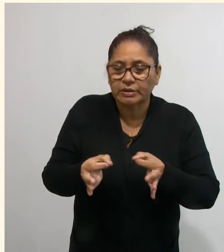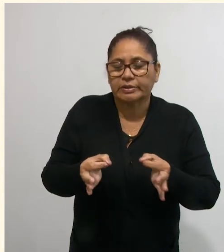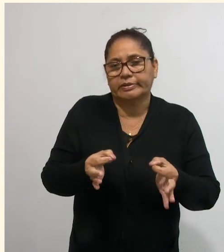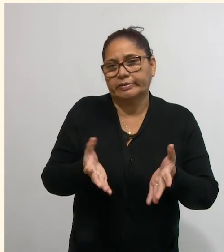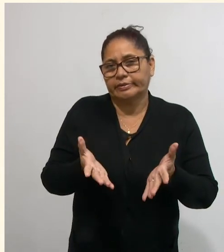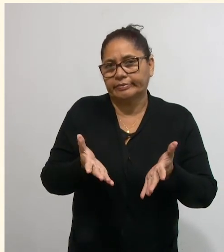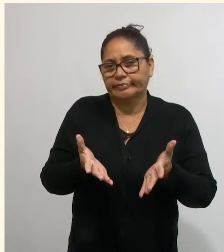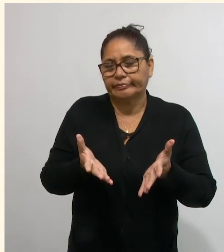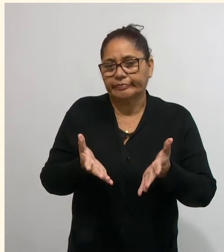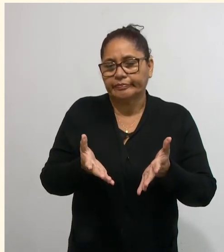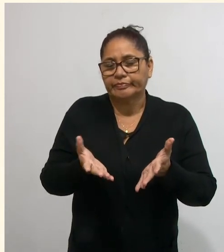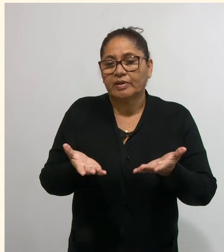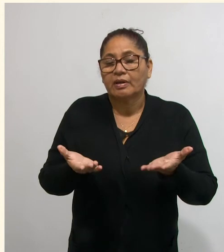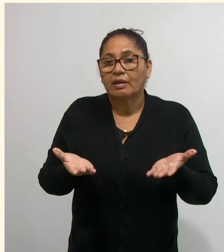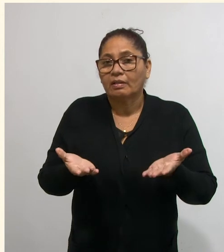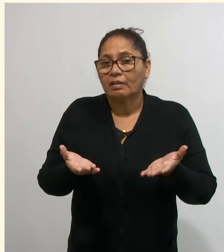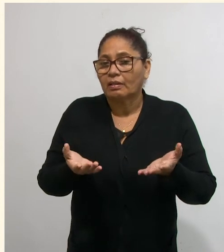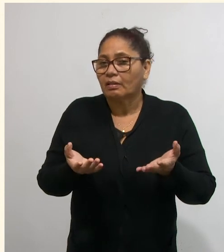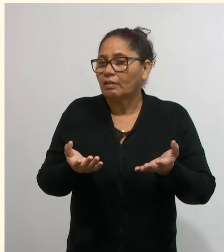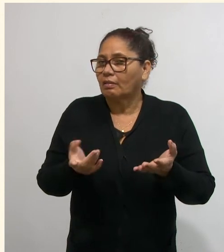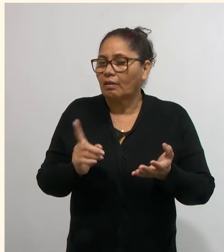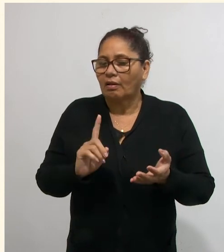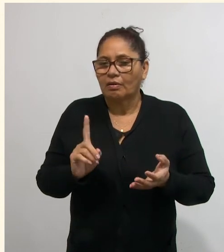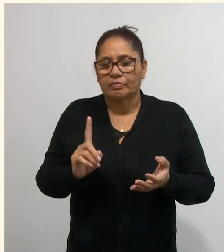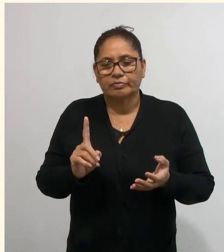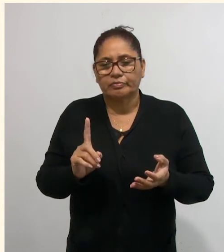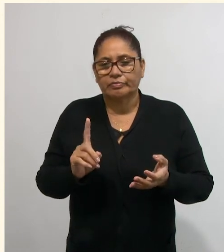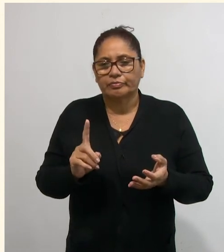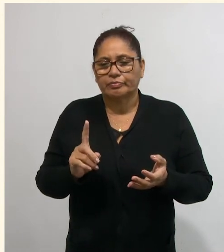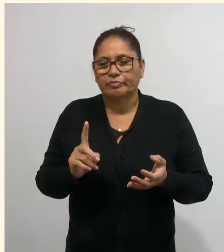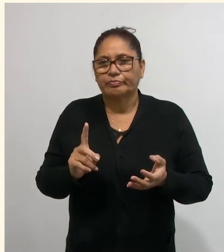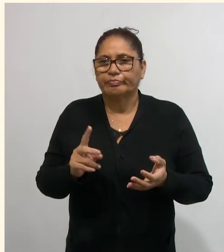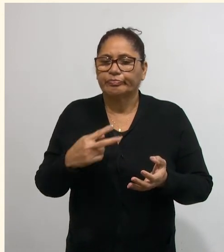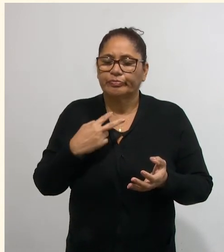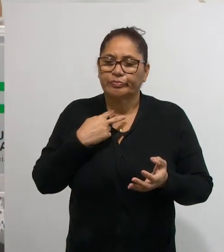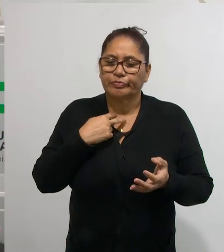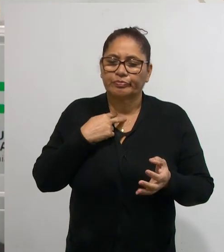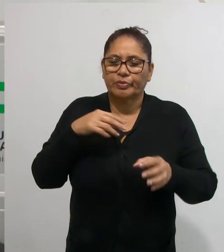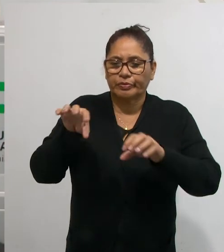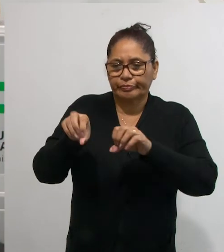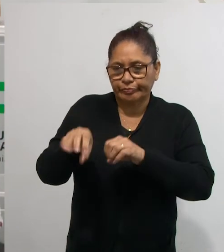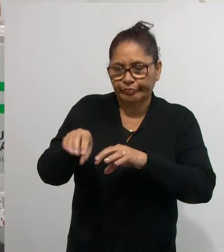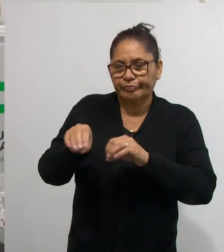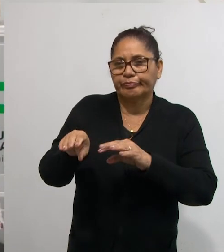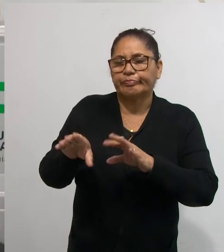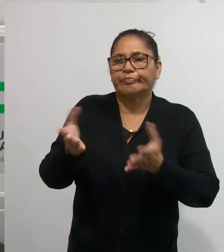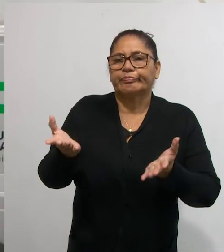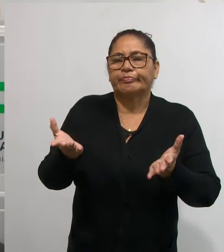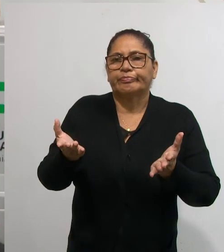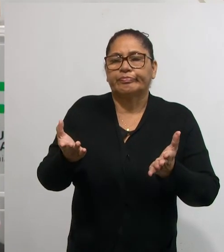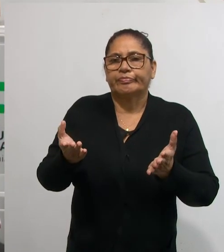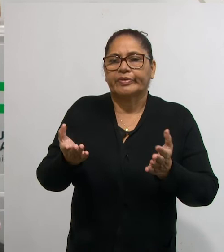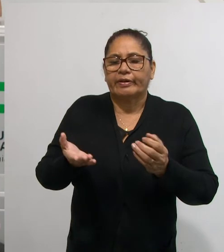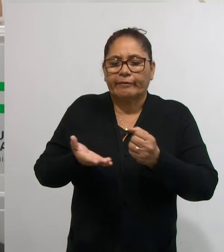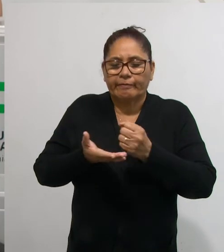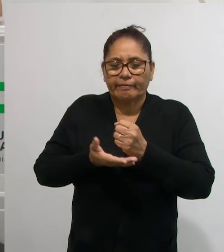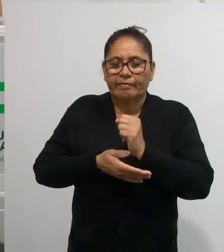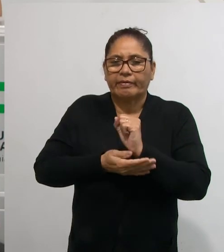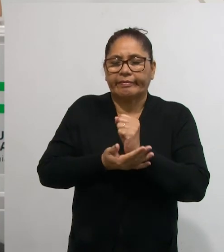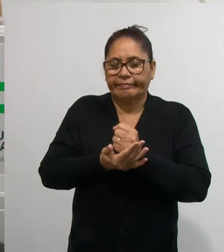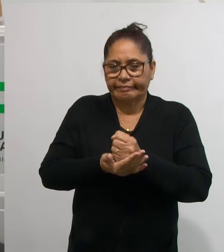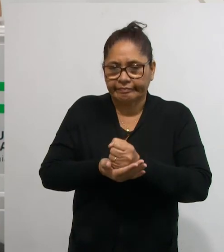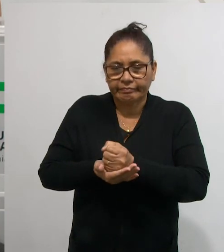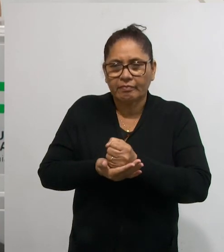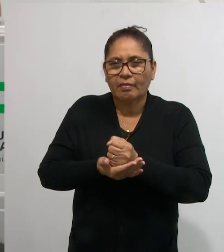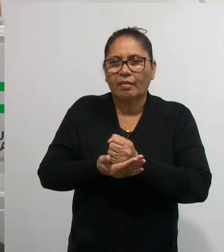e ordenado. Então, não tem como pensar uma educação sem que ela esteja sistematizada, sem que